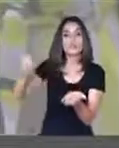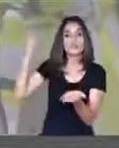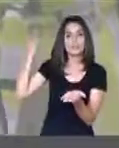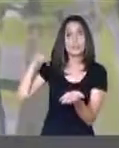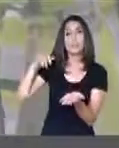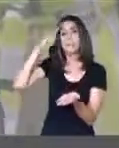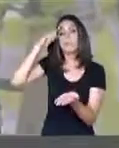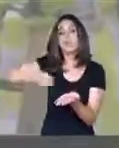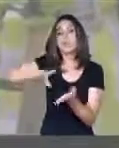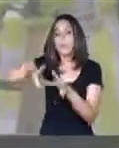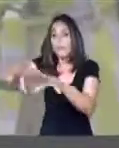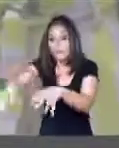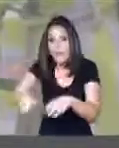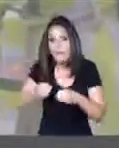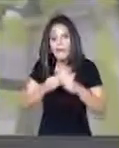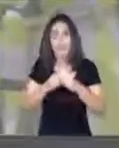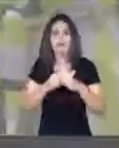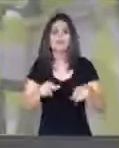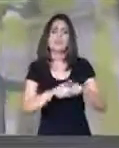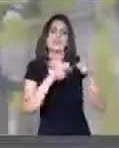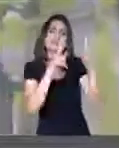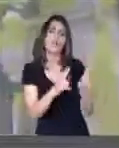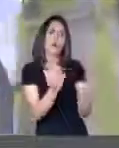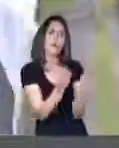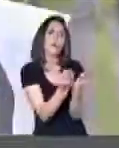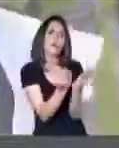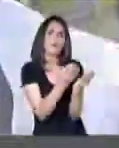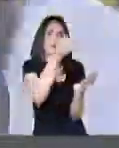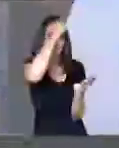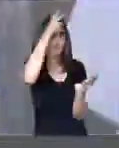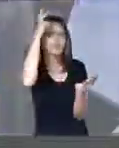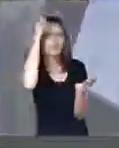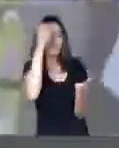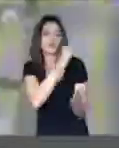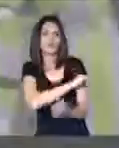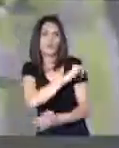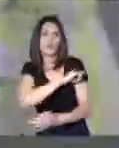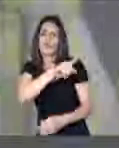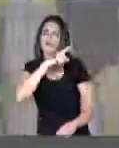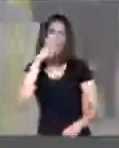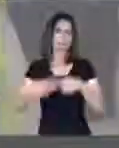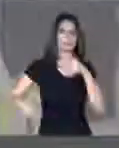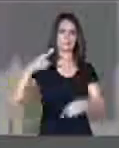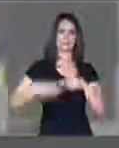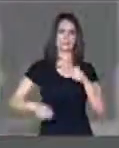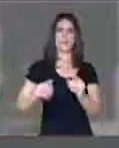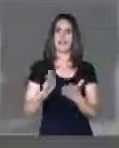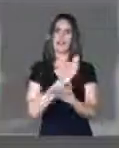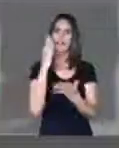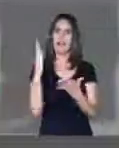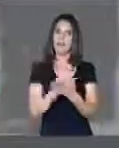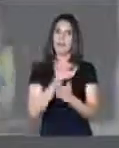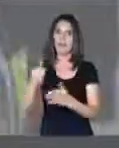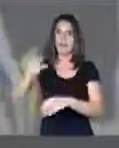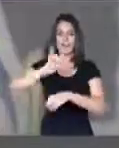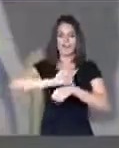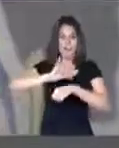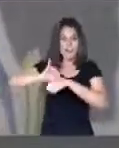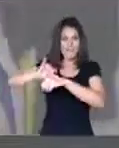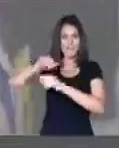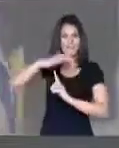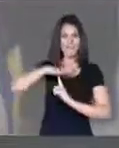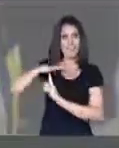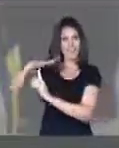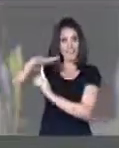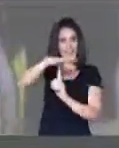mandou recolher. A exemplo também do que fez o prefeito Crivella no Rio de Janeiro, quando quis censurar alguns livros da Bienal. Só que